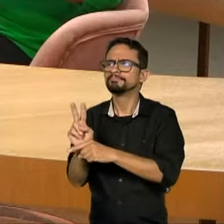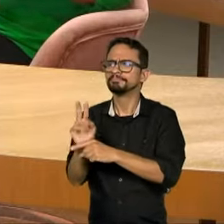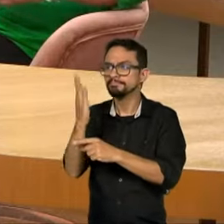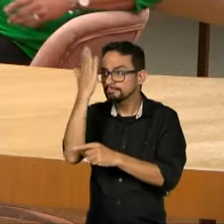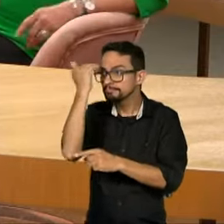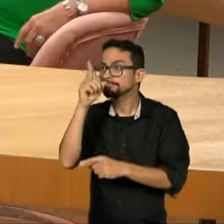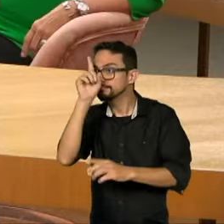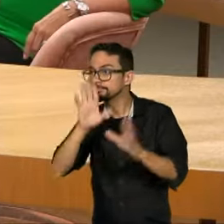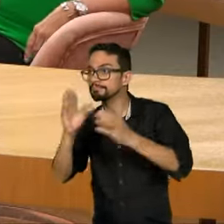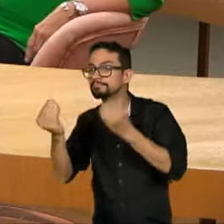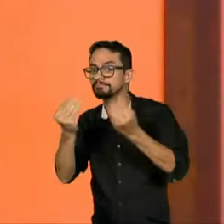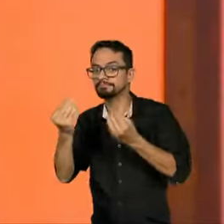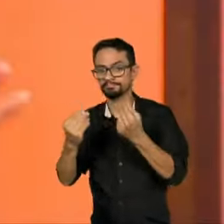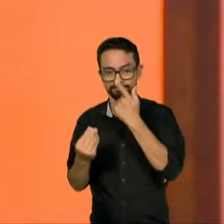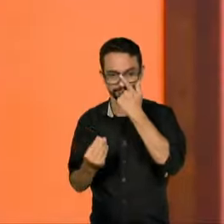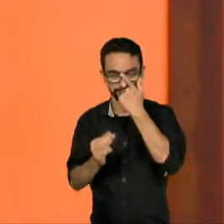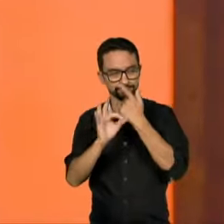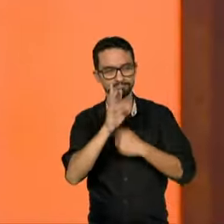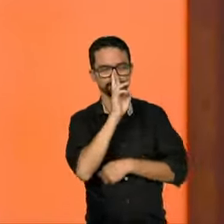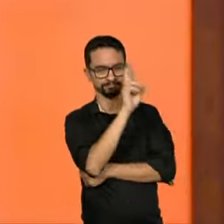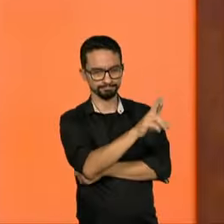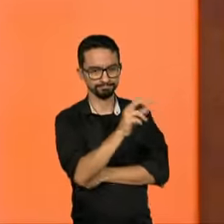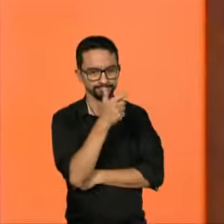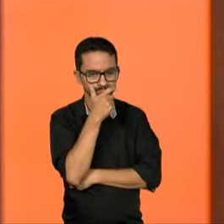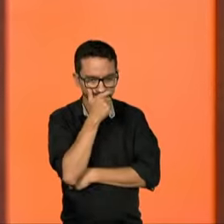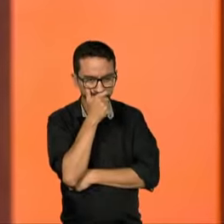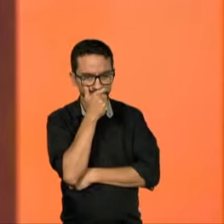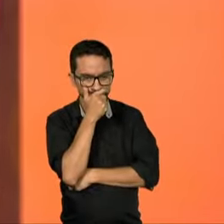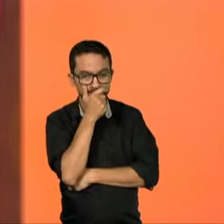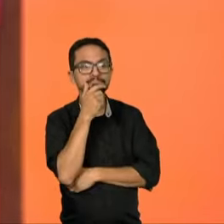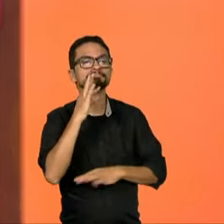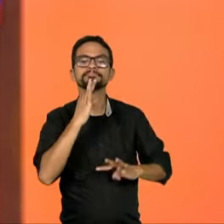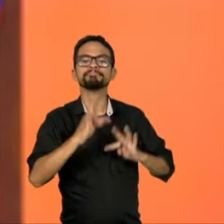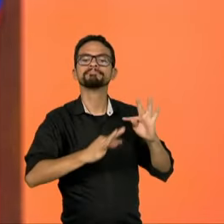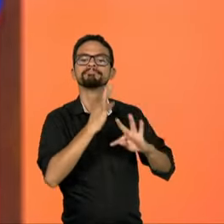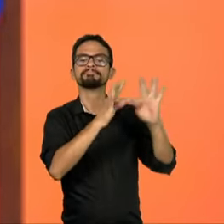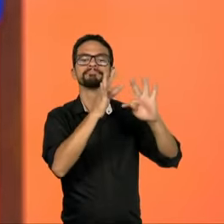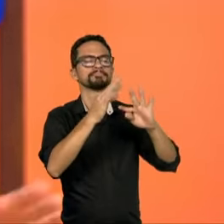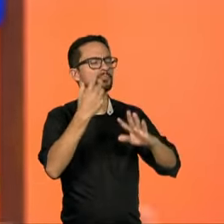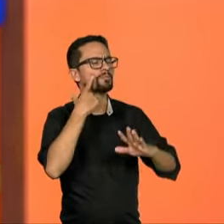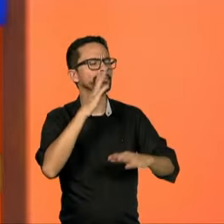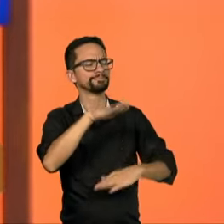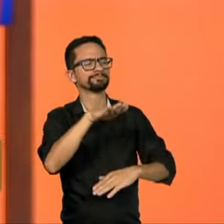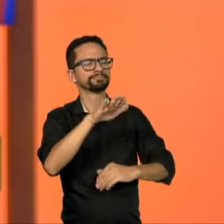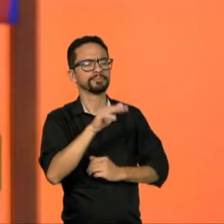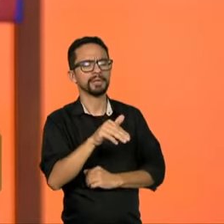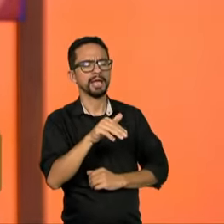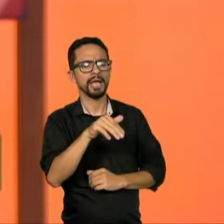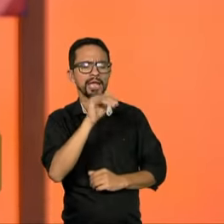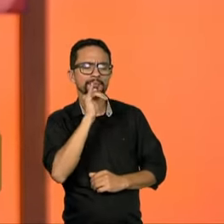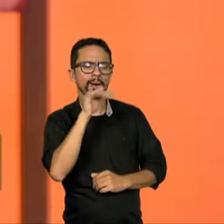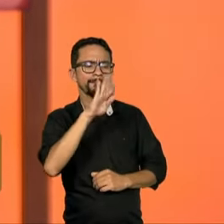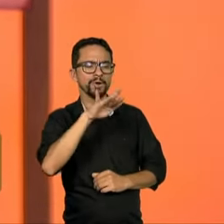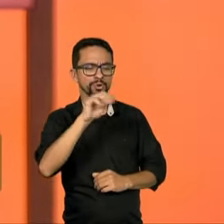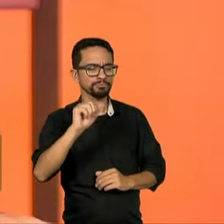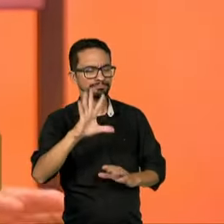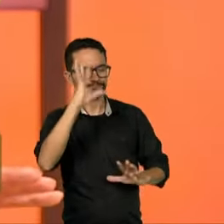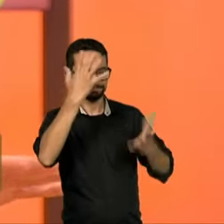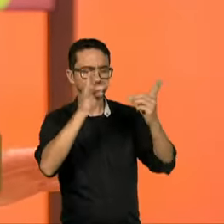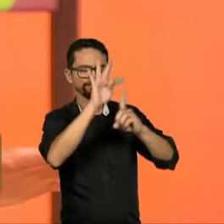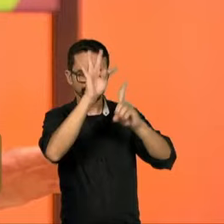de riscos? Olha, a tecnologia, e aí eu vou falar o seguinte, vamos lá, meteorologia. Meteorologia,